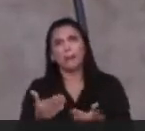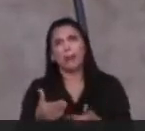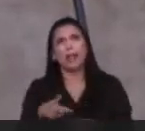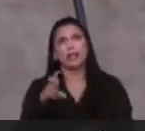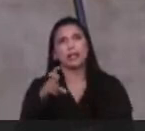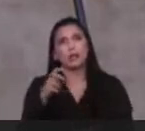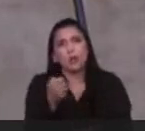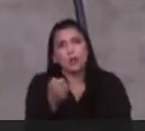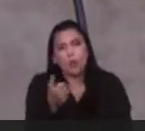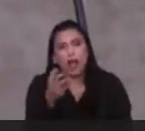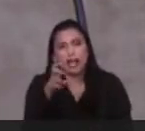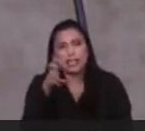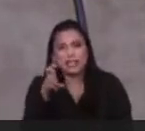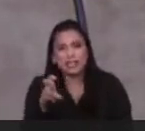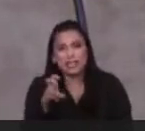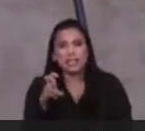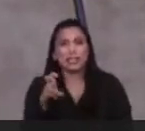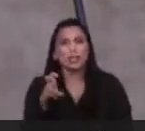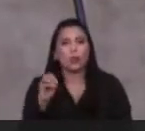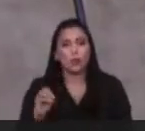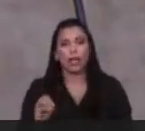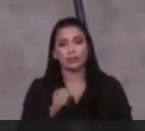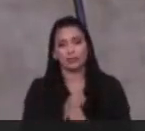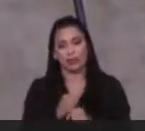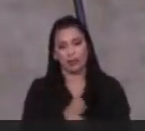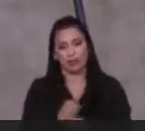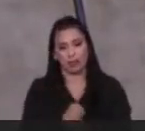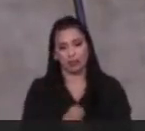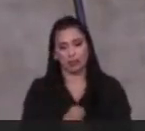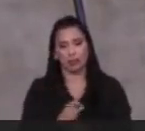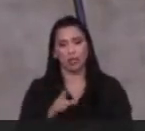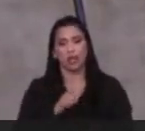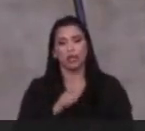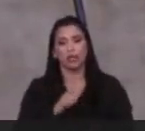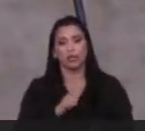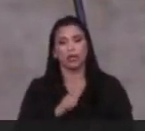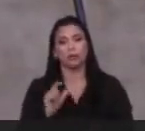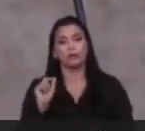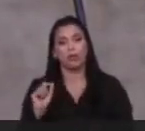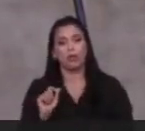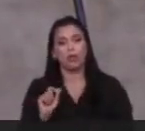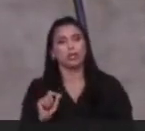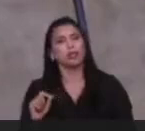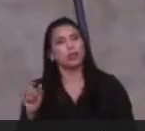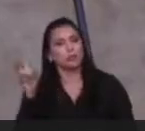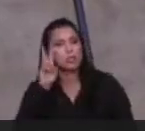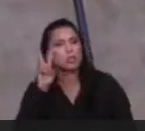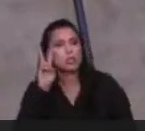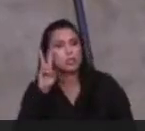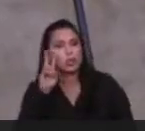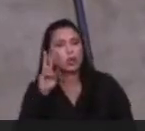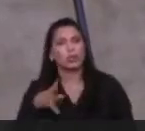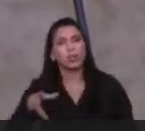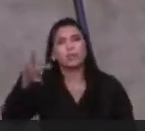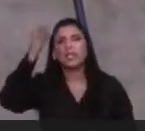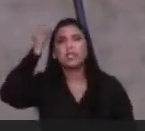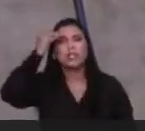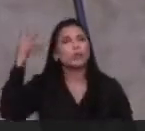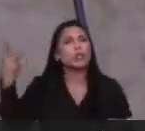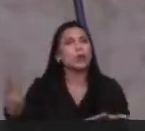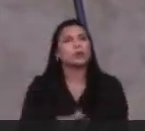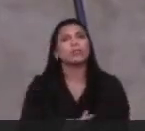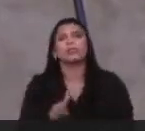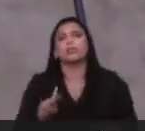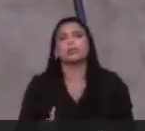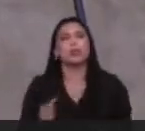5 décadas, como Ulisses a retornar a Ítaca, para compreender o sentido da viagem,